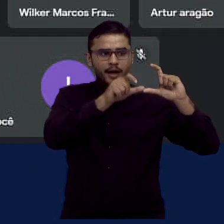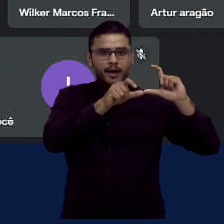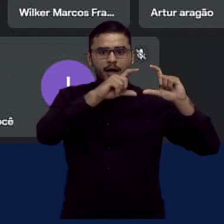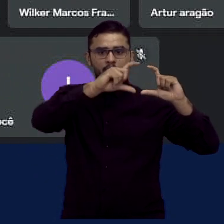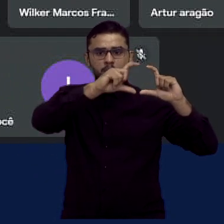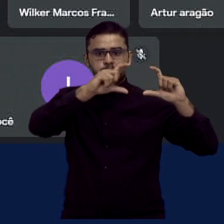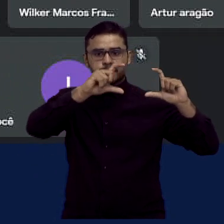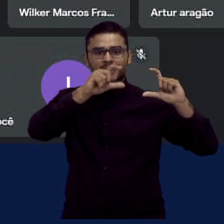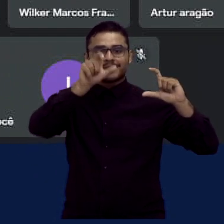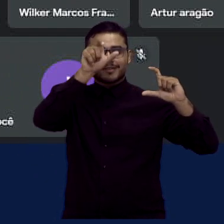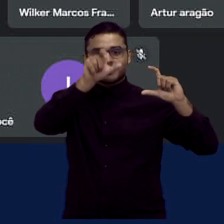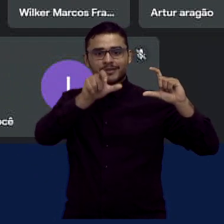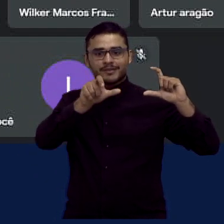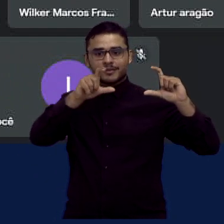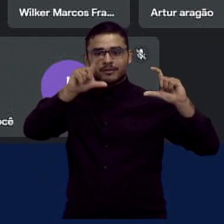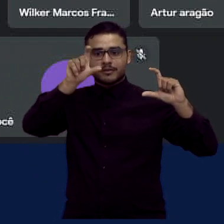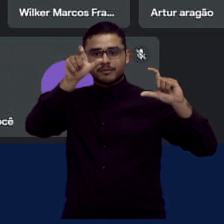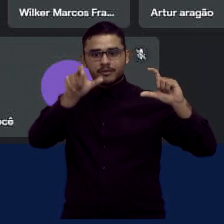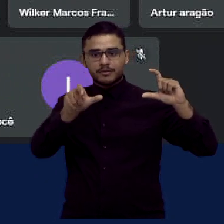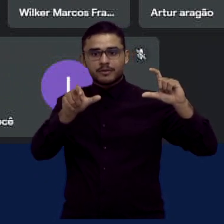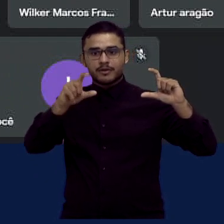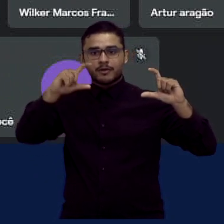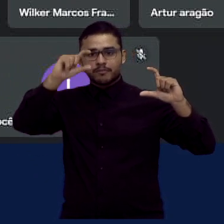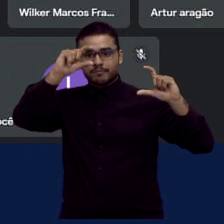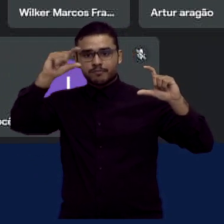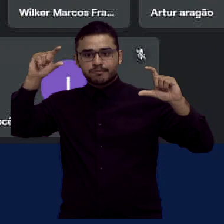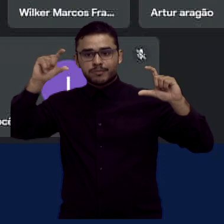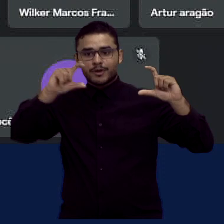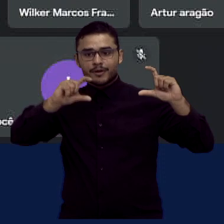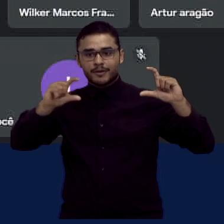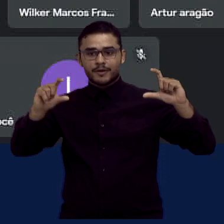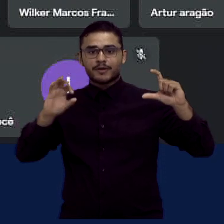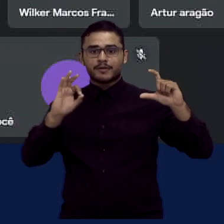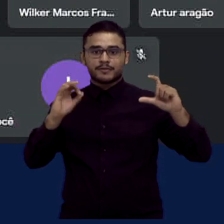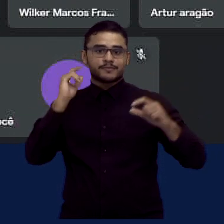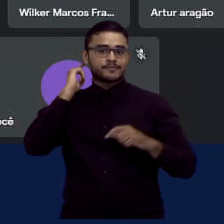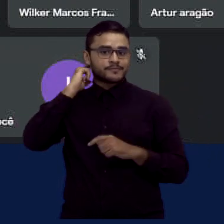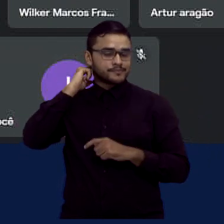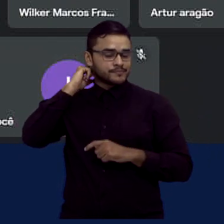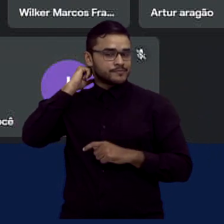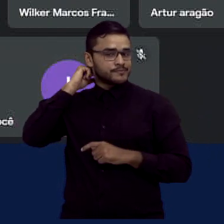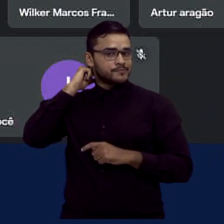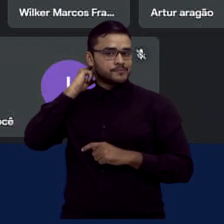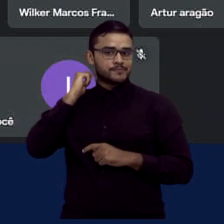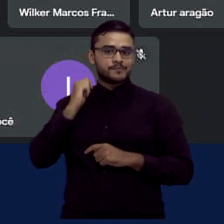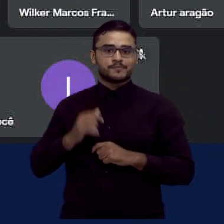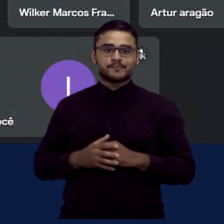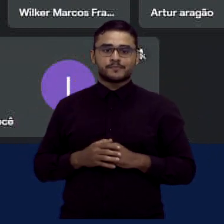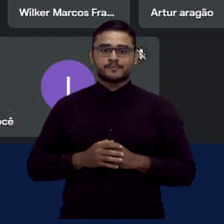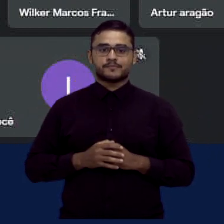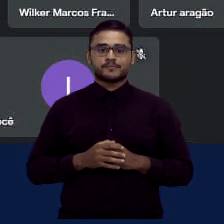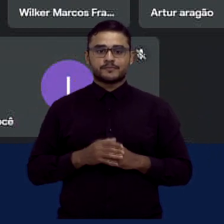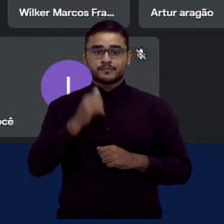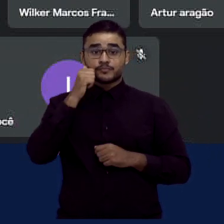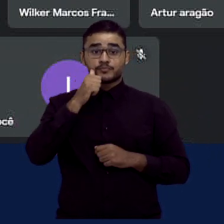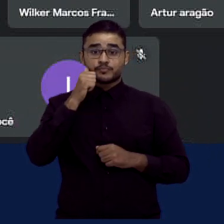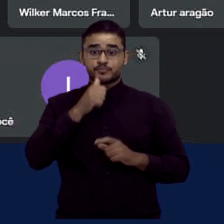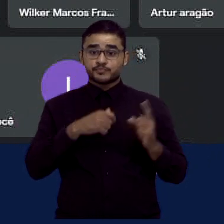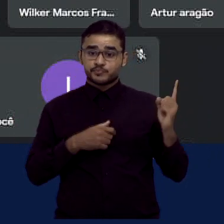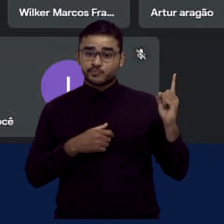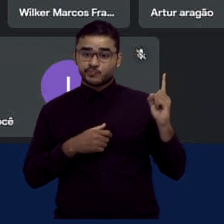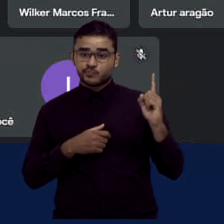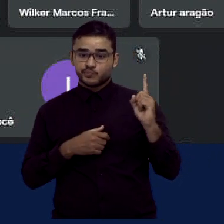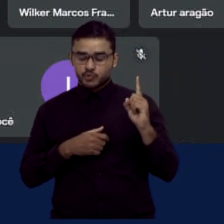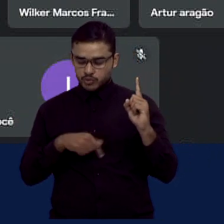são 2 coisas que andam lado a lado. Então, você tem uma menina chegando e outra no chão, começando a desenhar. Você tem um